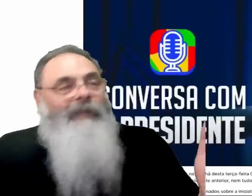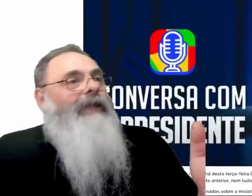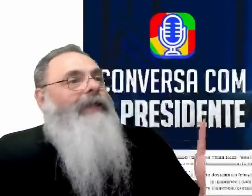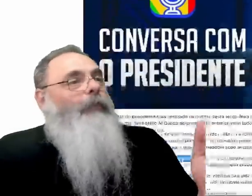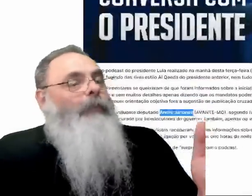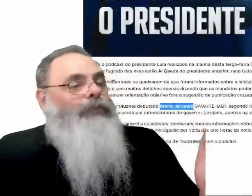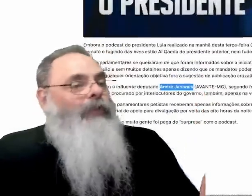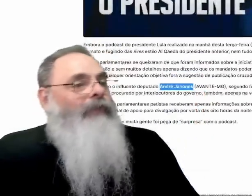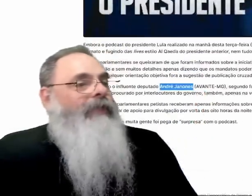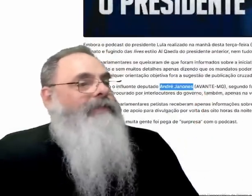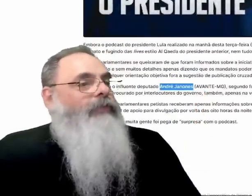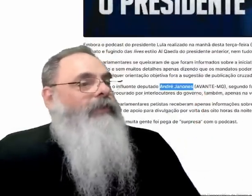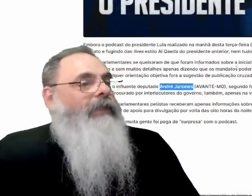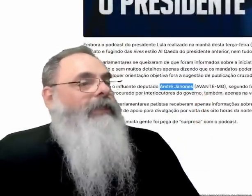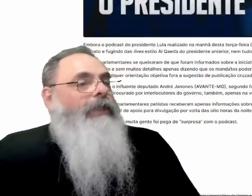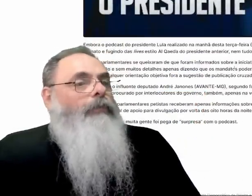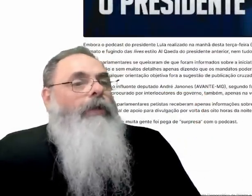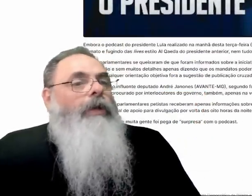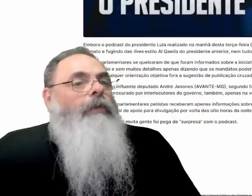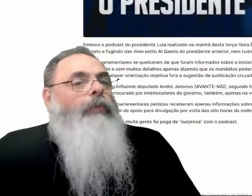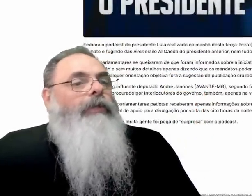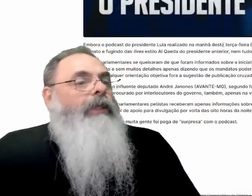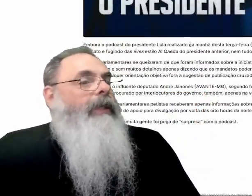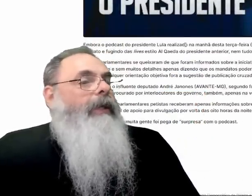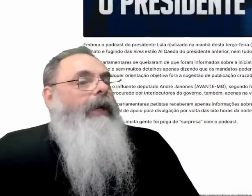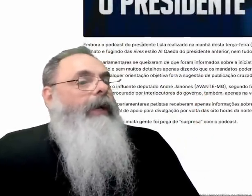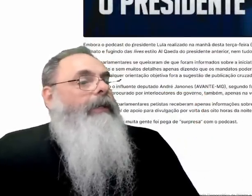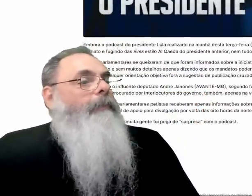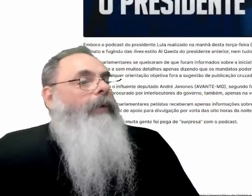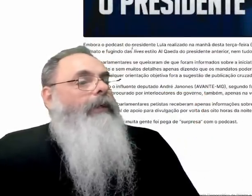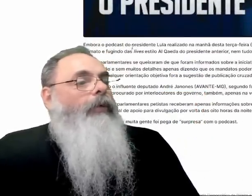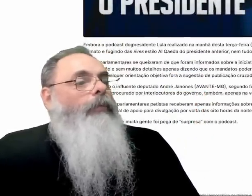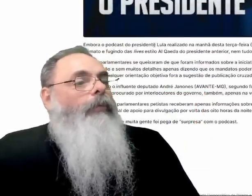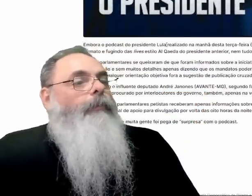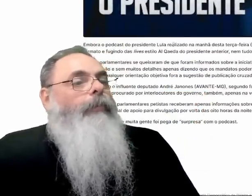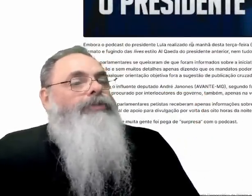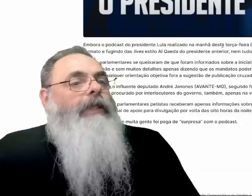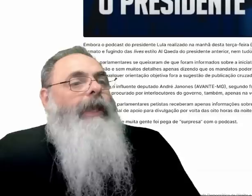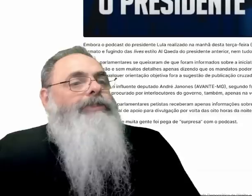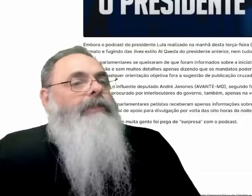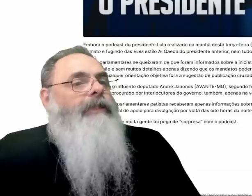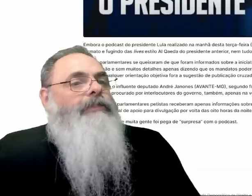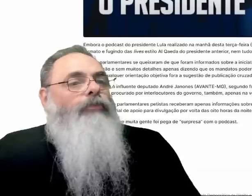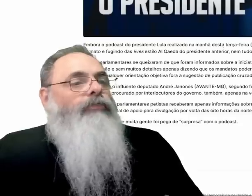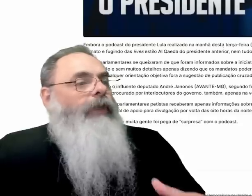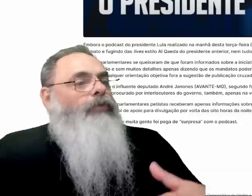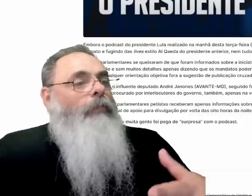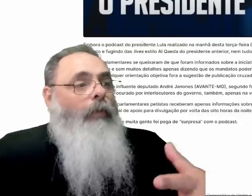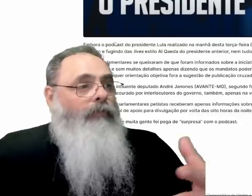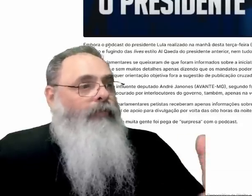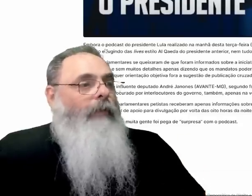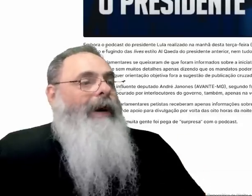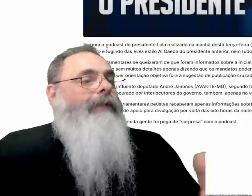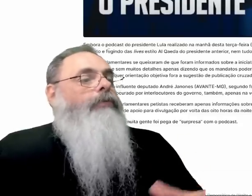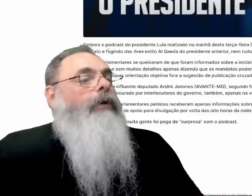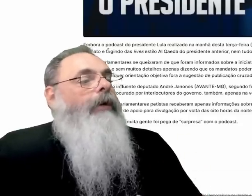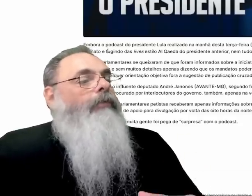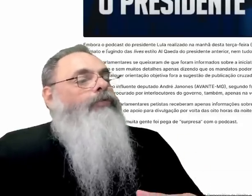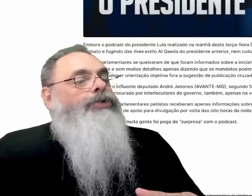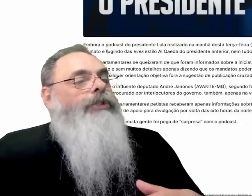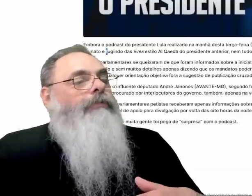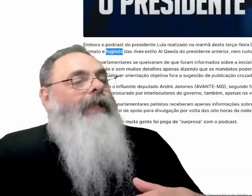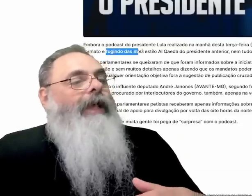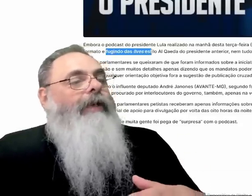curiosa também né que o pessoal do cafezinho falando que não porque embora o podcast tenha sido feito num Bom formato